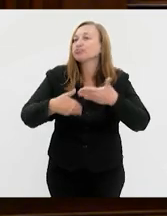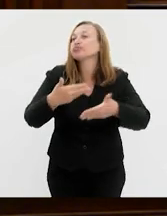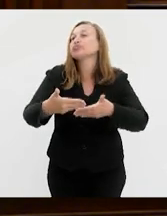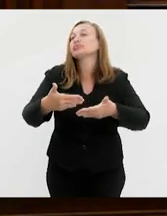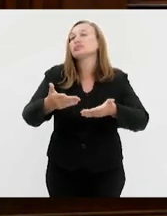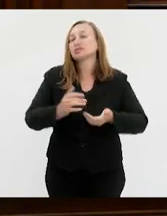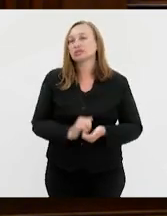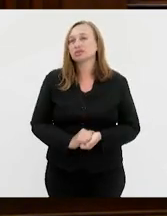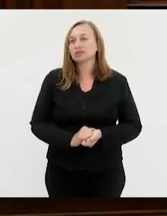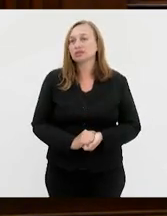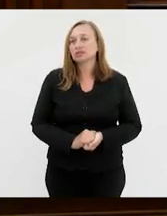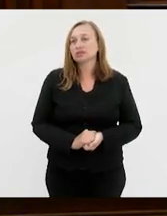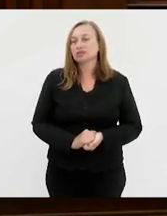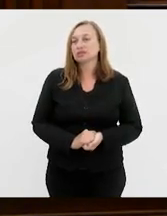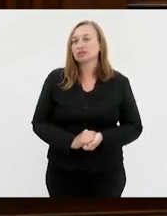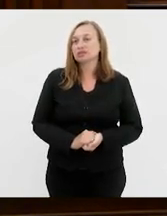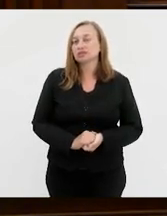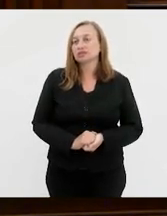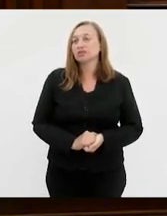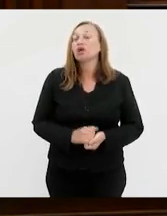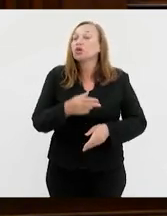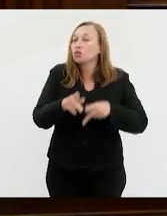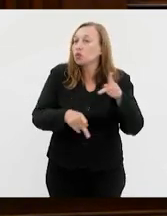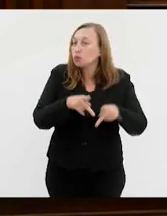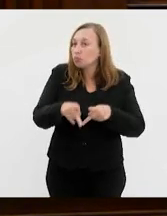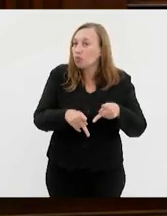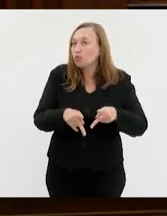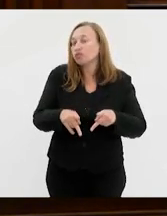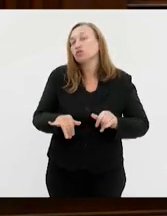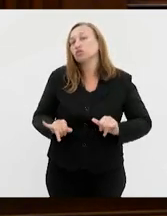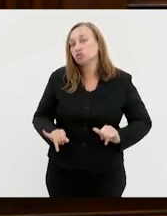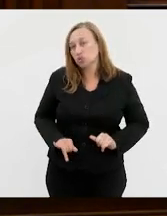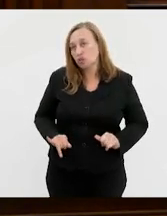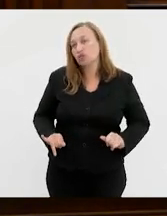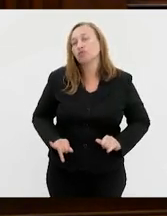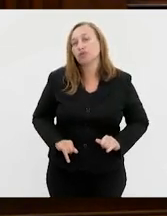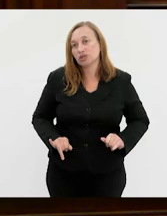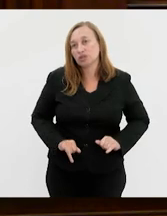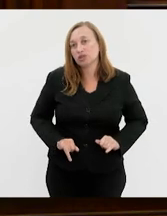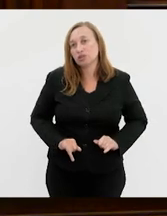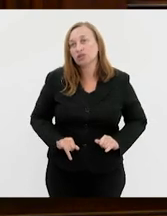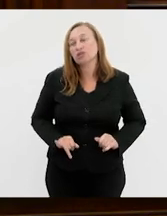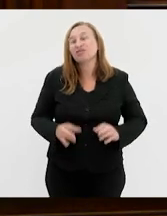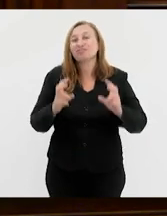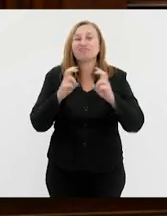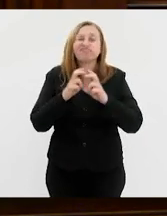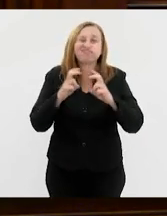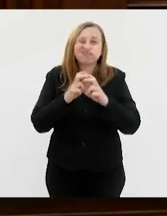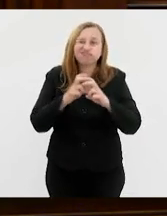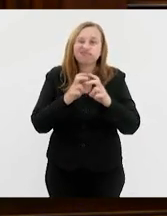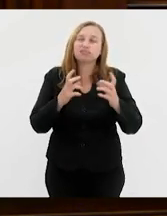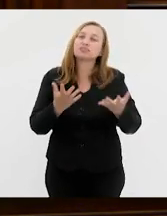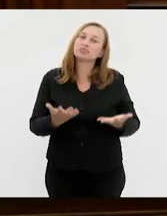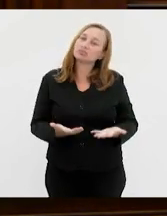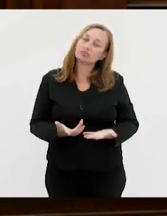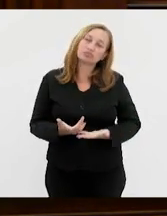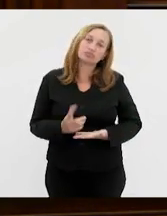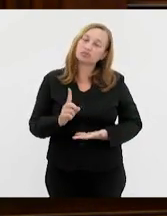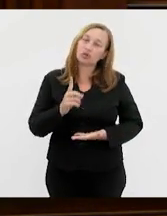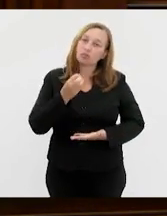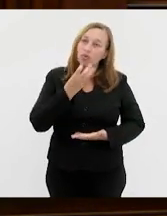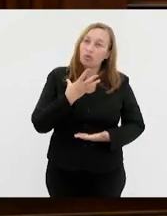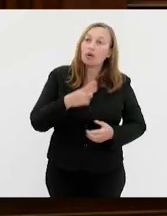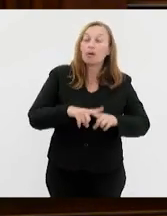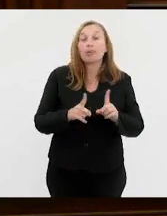sem vaidades, que o povo é que sofre, quando há atrito, quando há conflito, mas quando